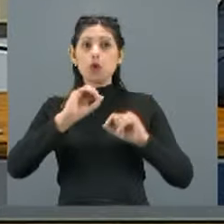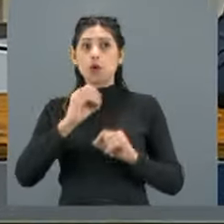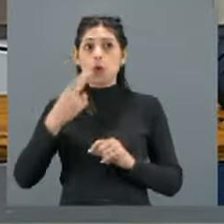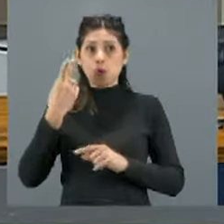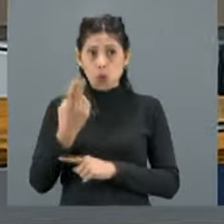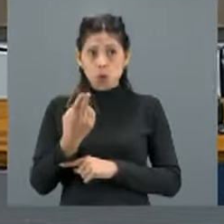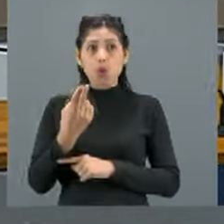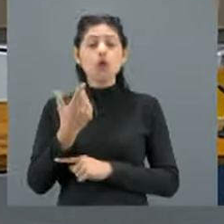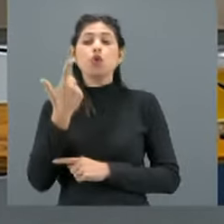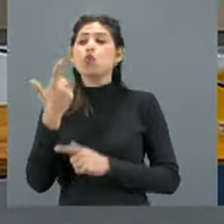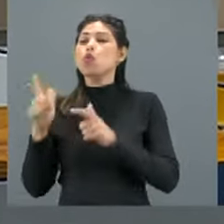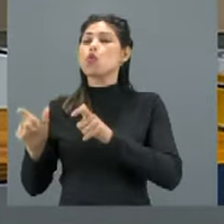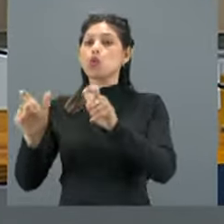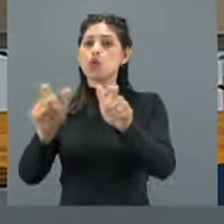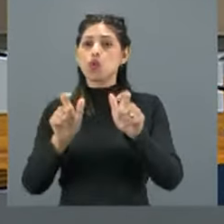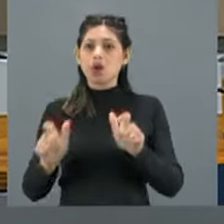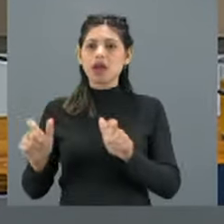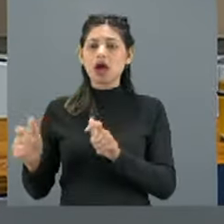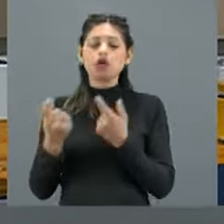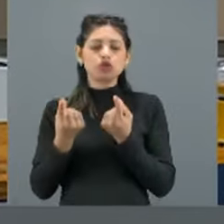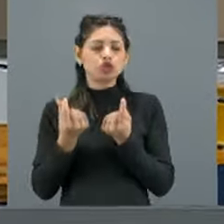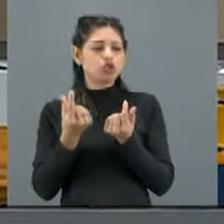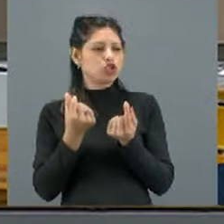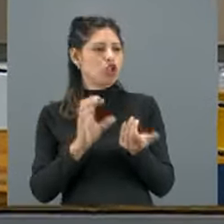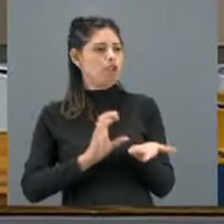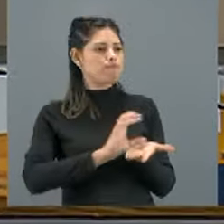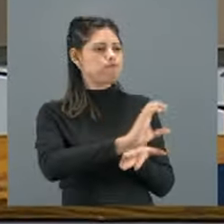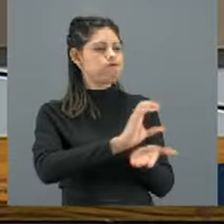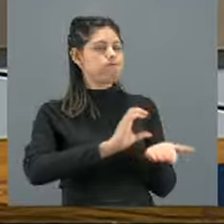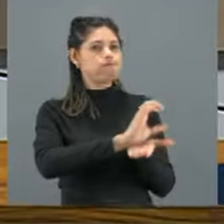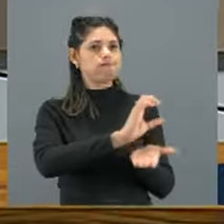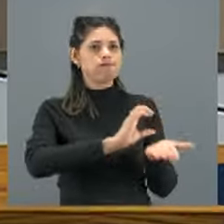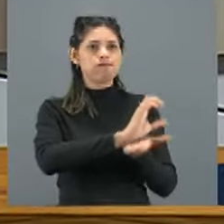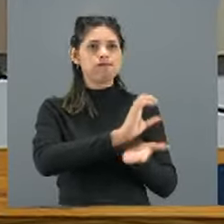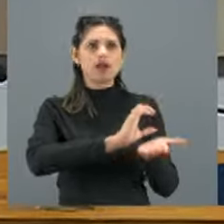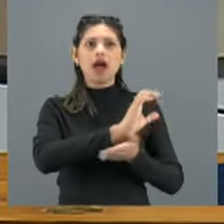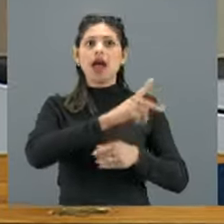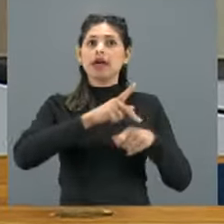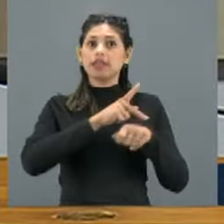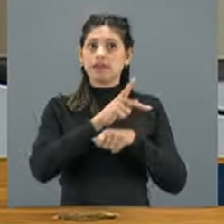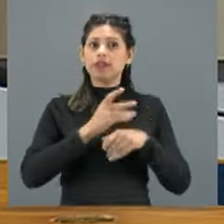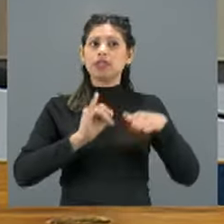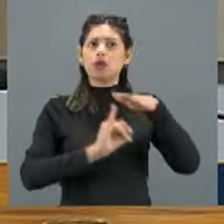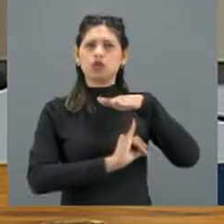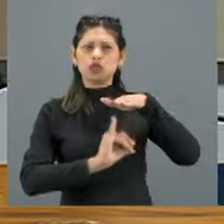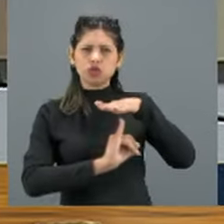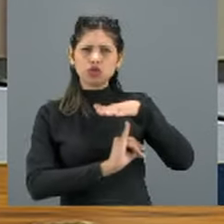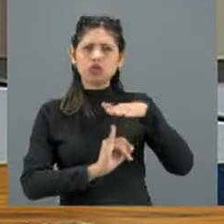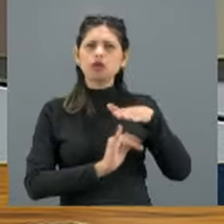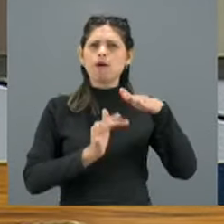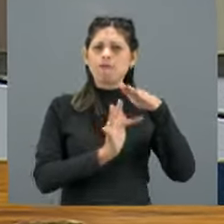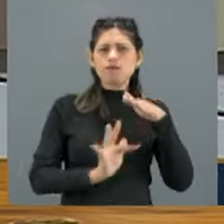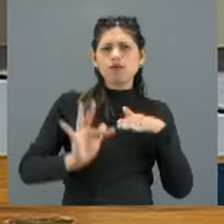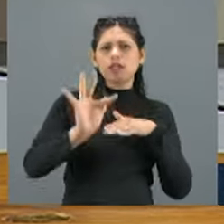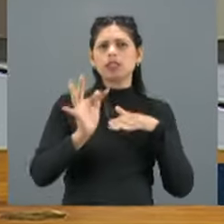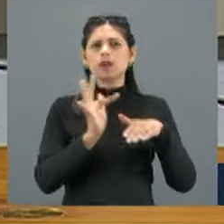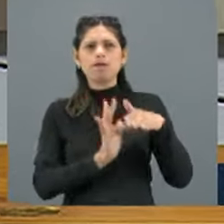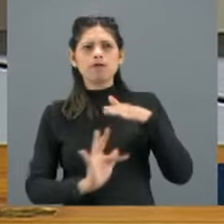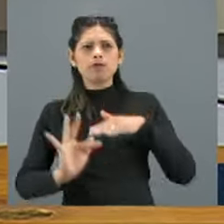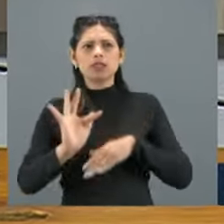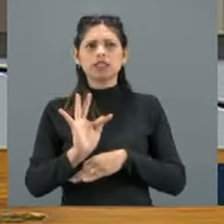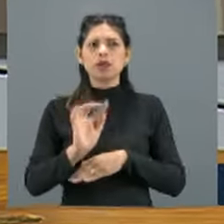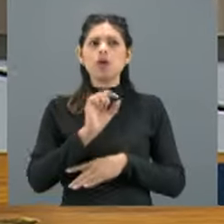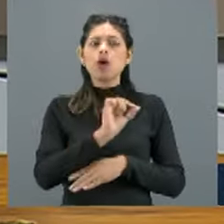deles, né, as grandes oligarquias internacionais, Fundação Ford, Fundação Rockefeller, macumunado com o